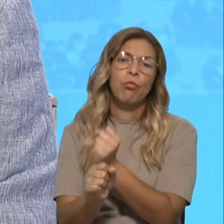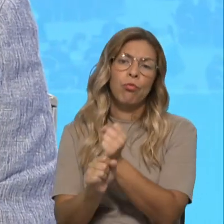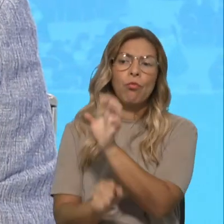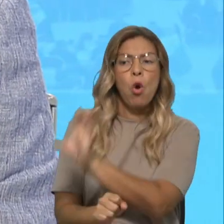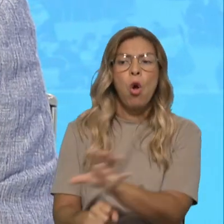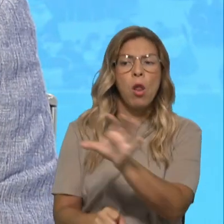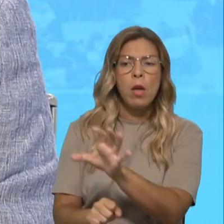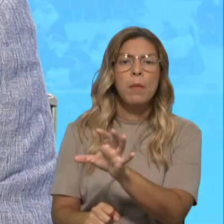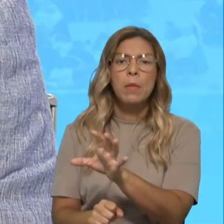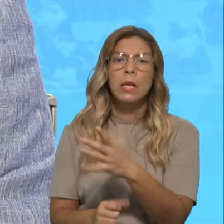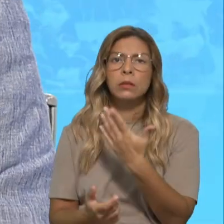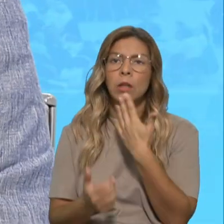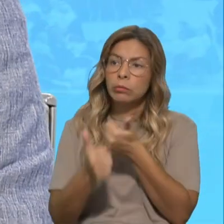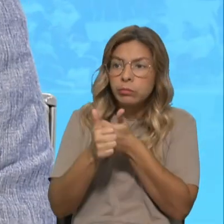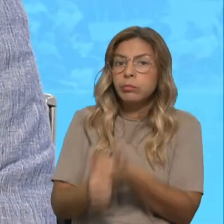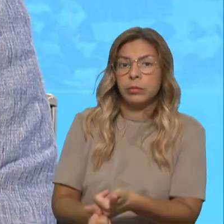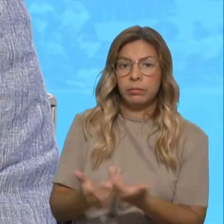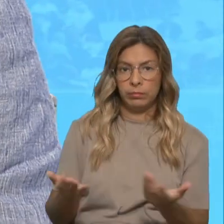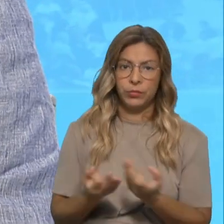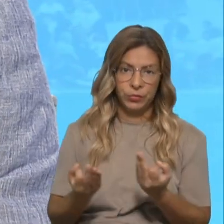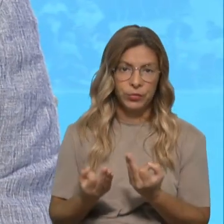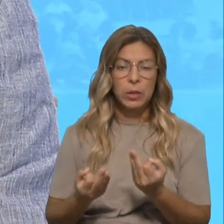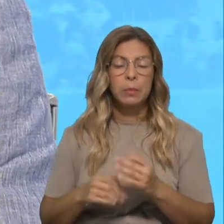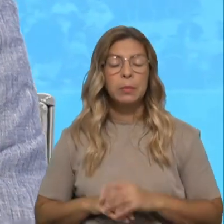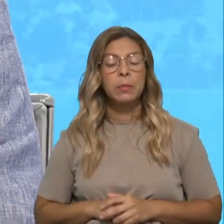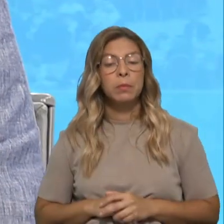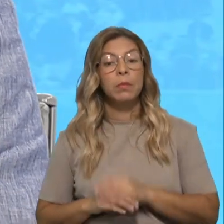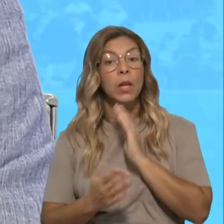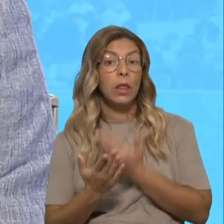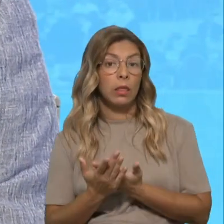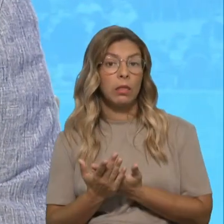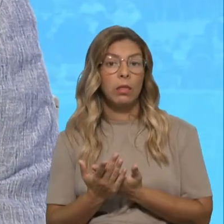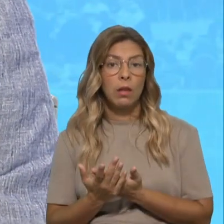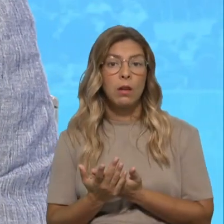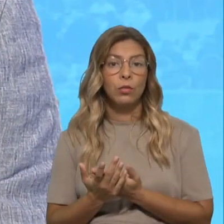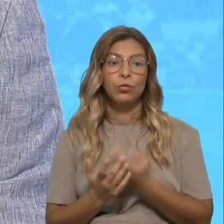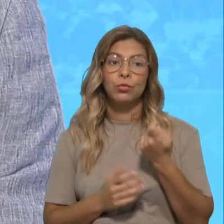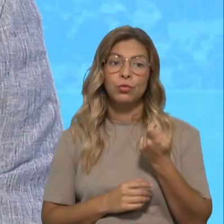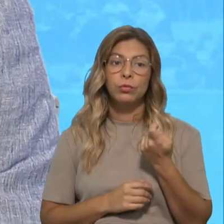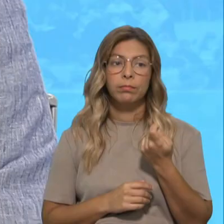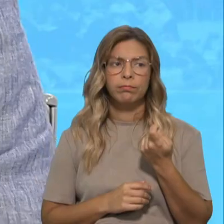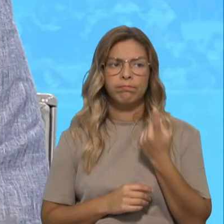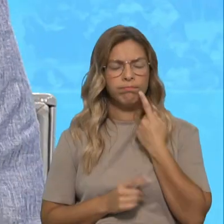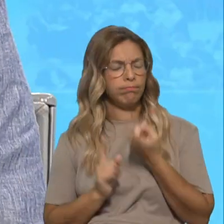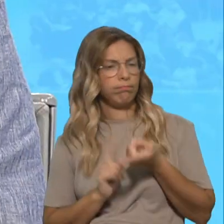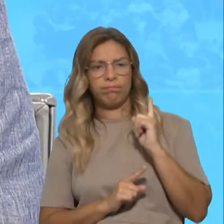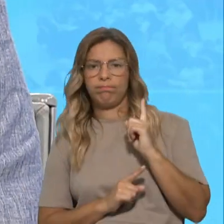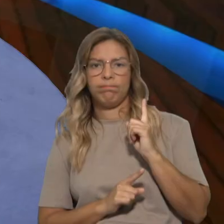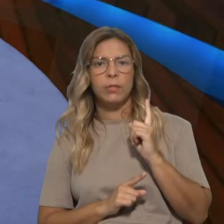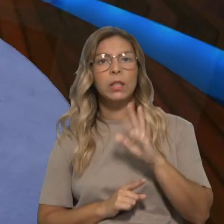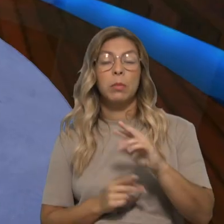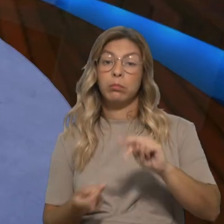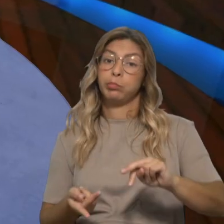que está a ser seguido. E, portanto, isso gerou alguns fenómenos de reação. Há o fenómeno da